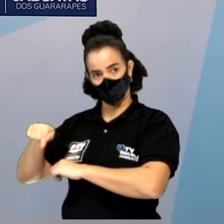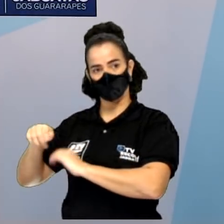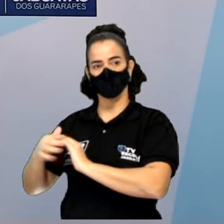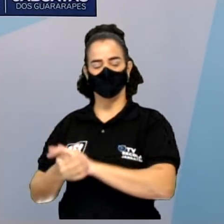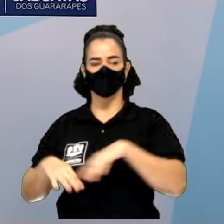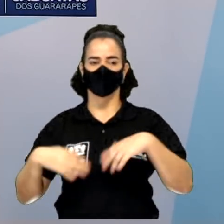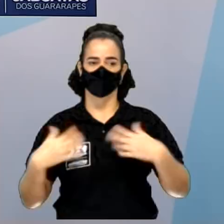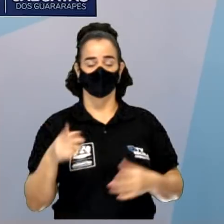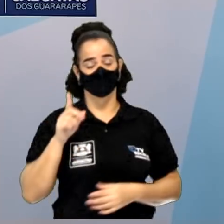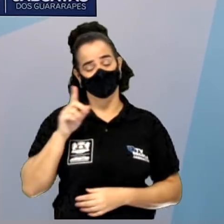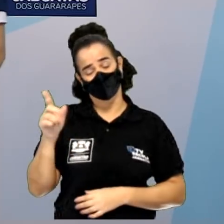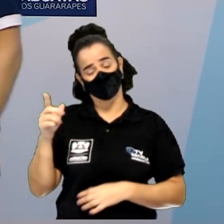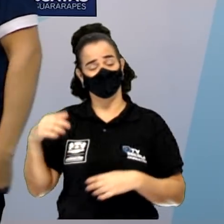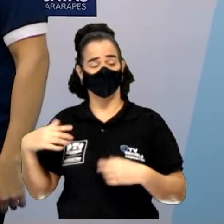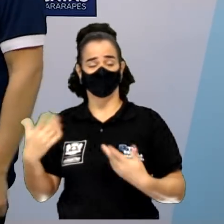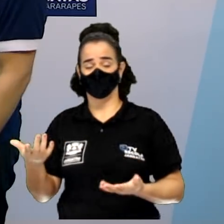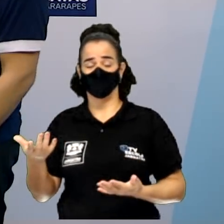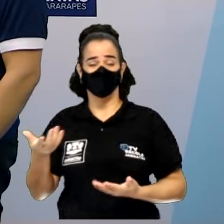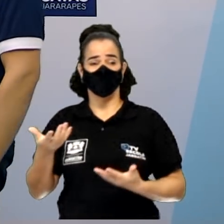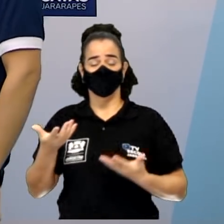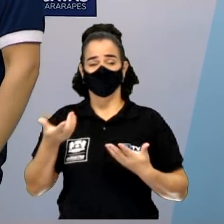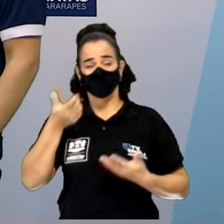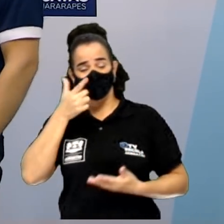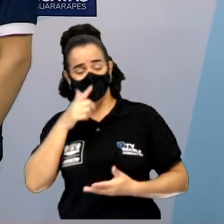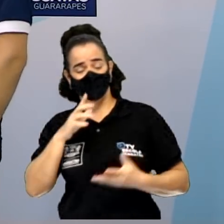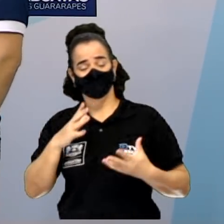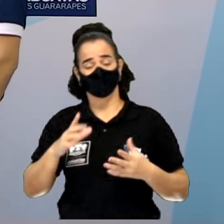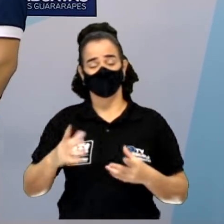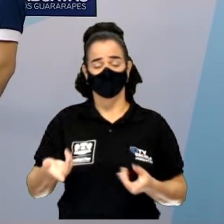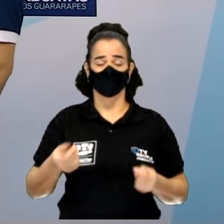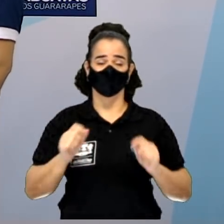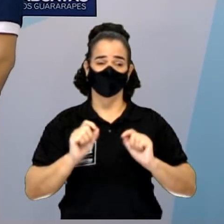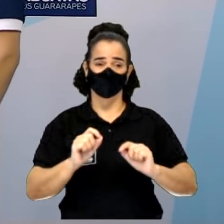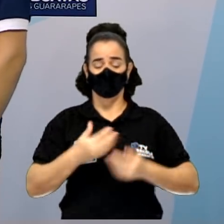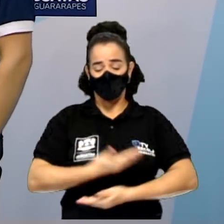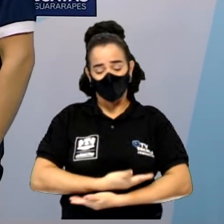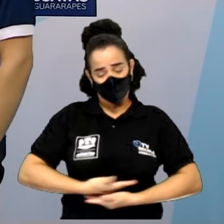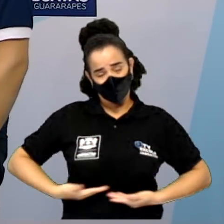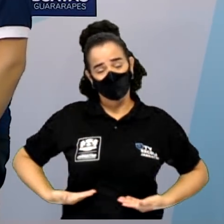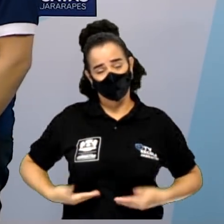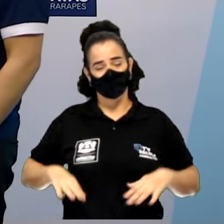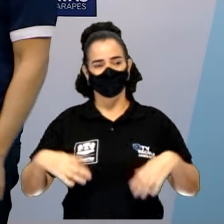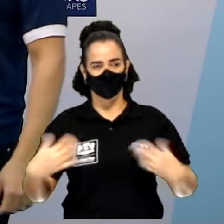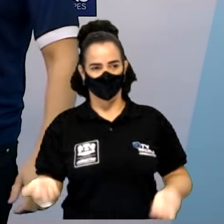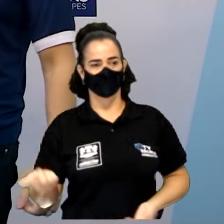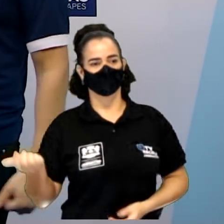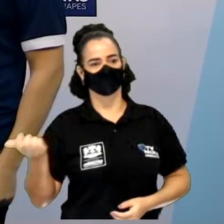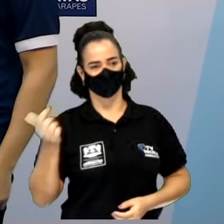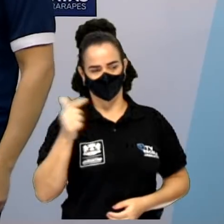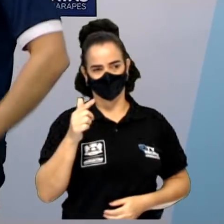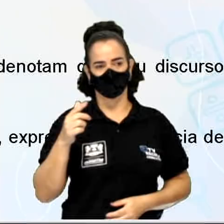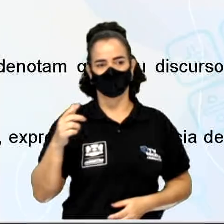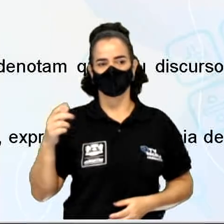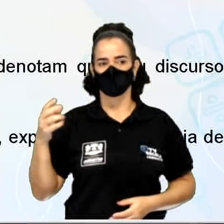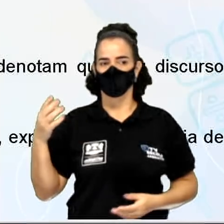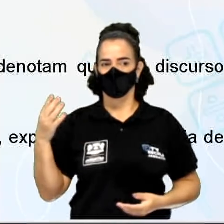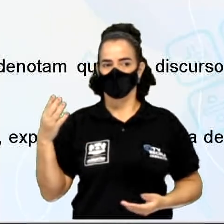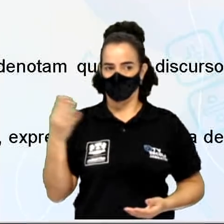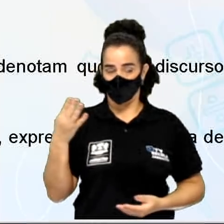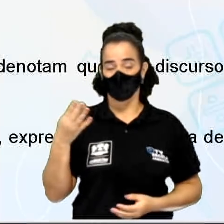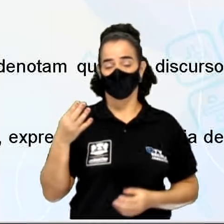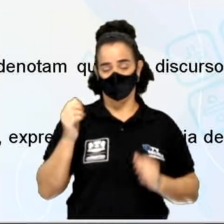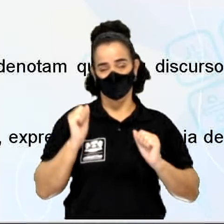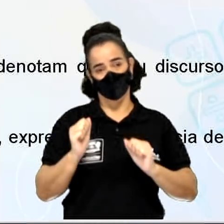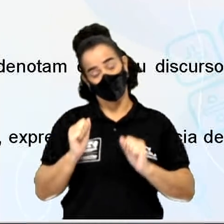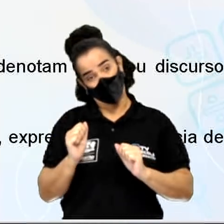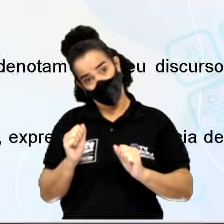por isso que ele está tão ansioso aí pelo término do jejum. Esse item também configura-se como item verdadeiro. E aí o item 5 agora para a gente fechar a nossa